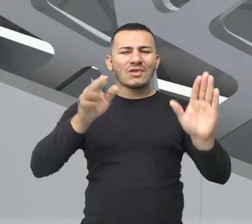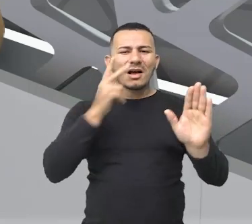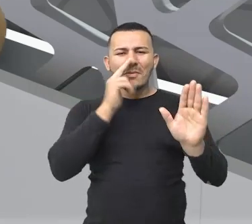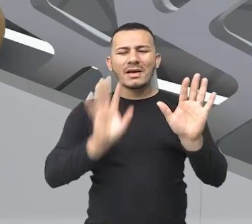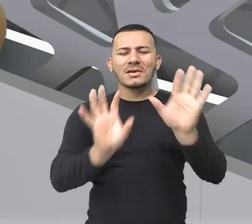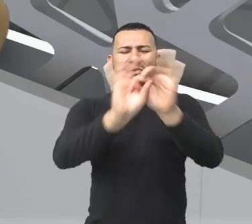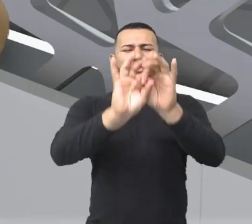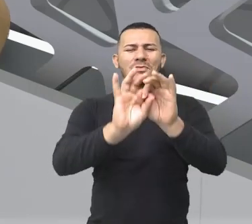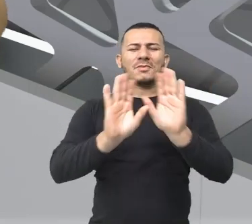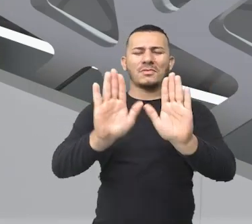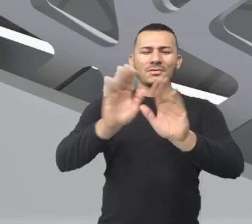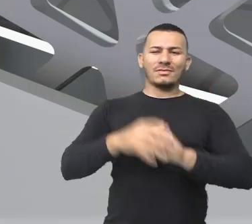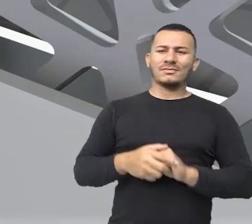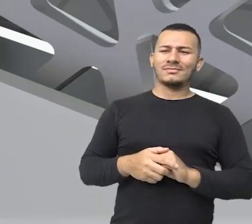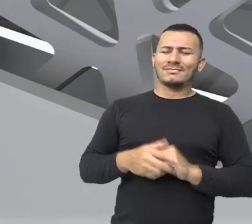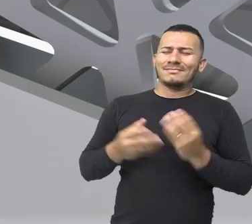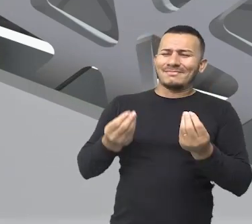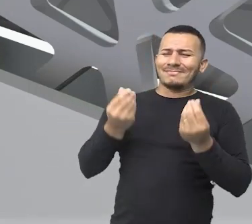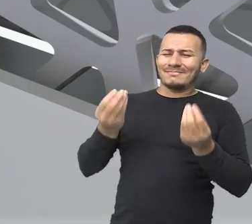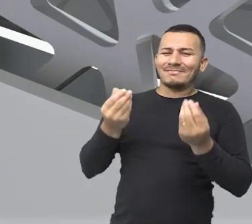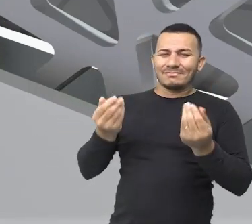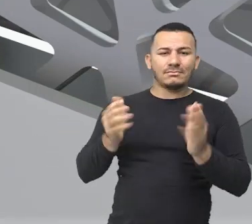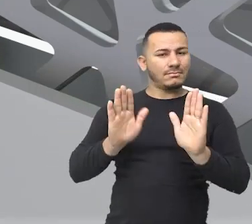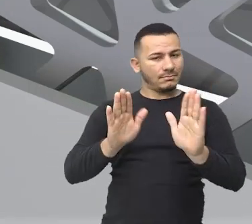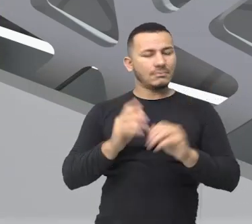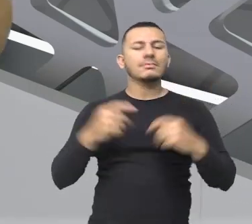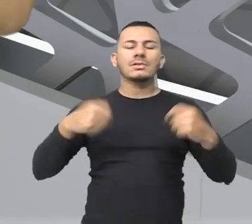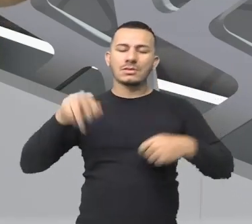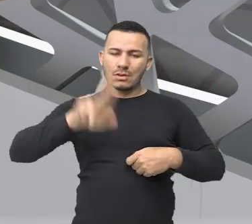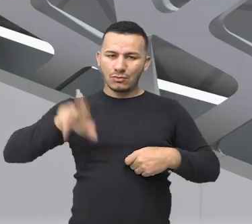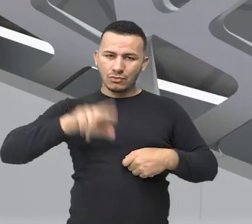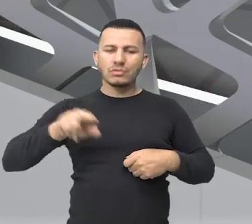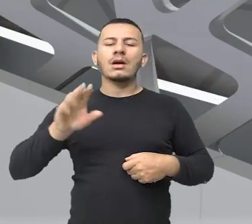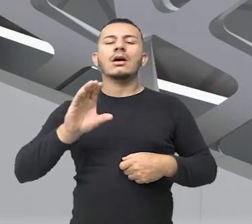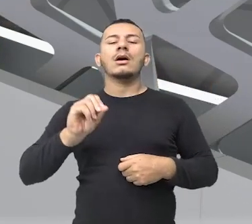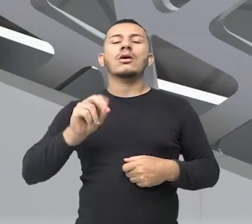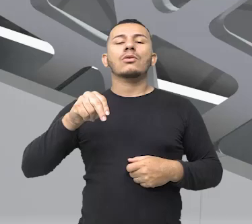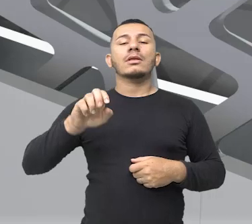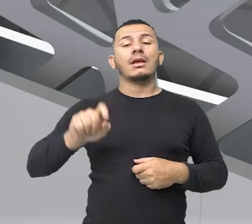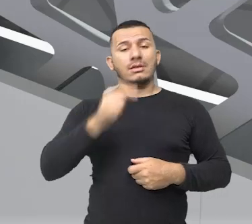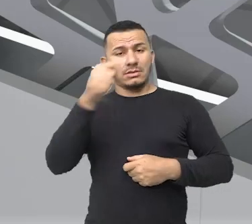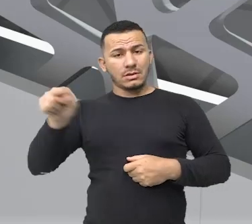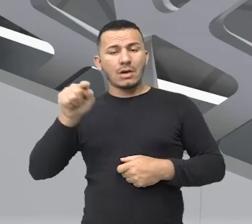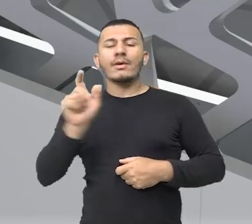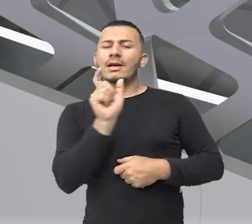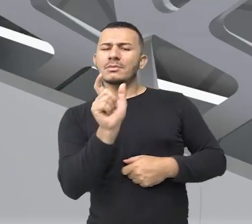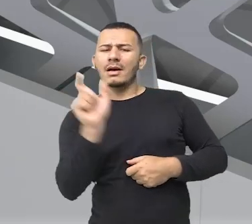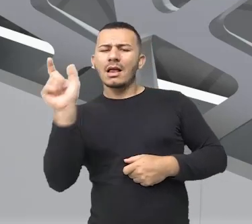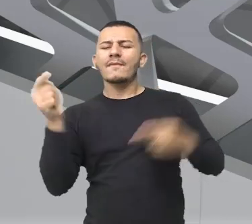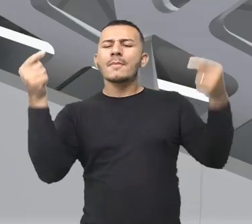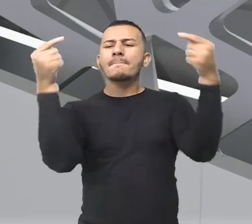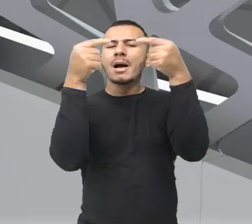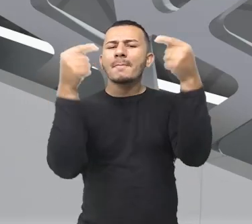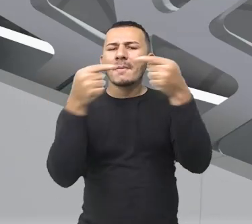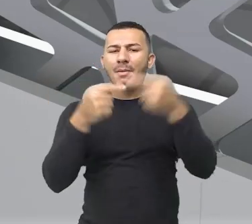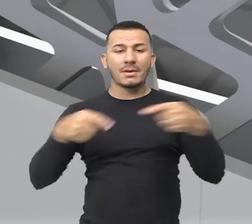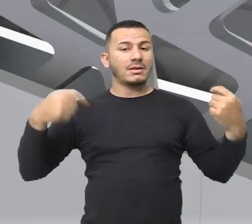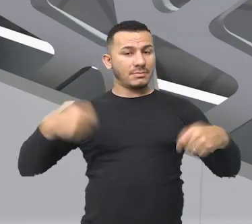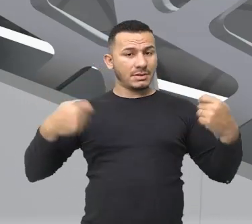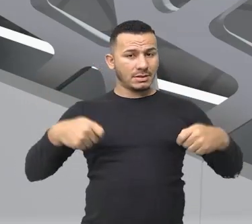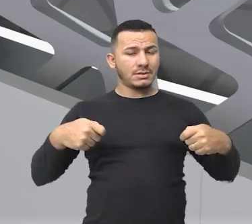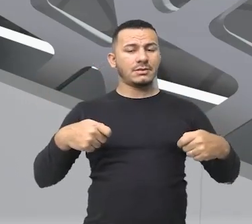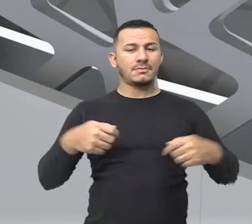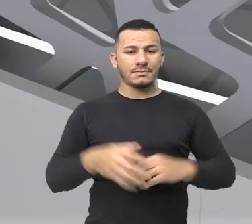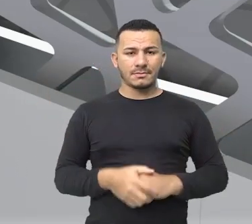eu preciso usar o quê? As conexões. Eu preciso, então, observar o meu processo de conexão entre as partes do